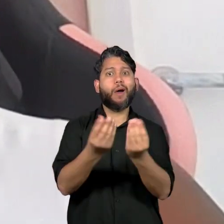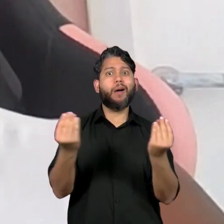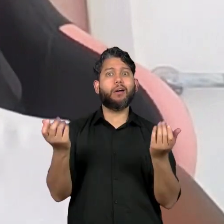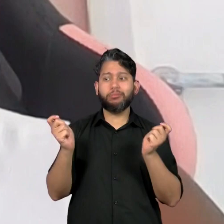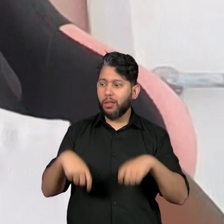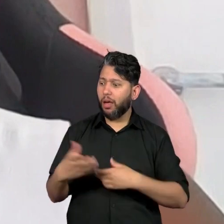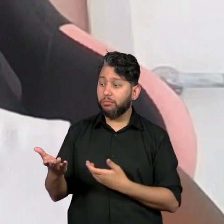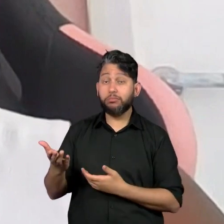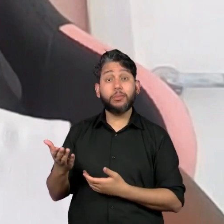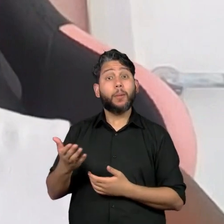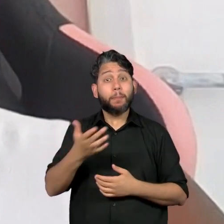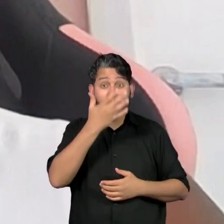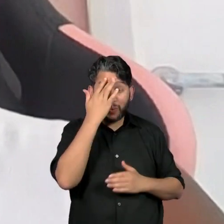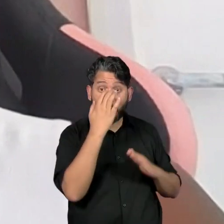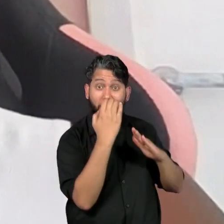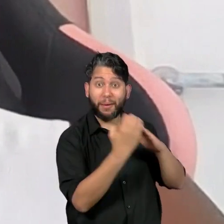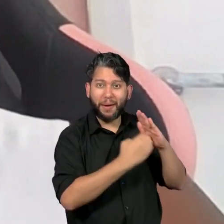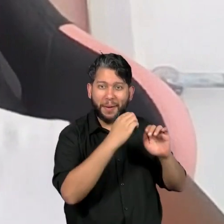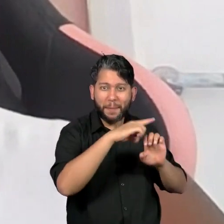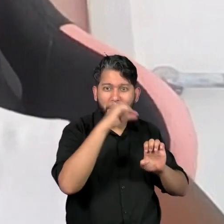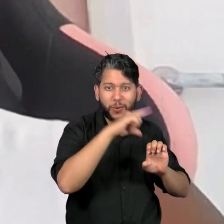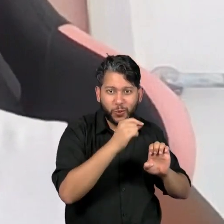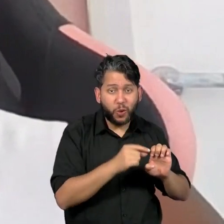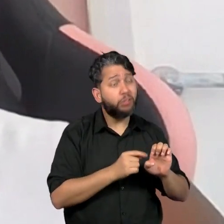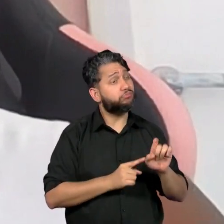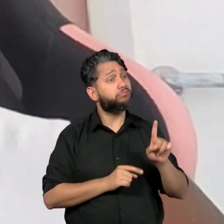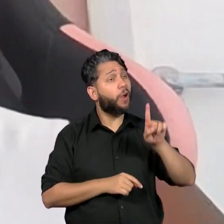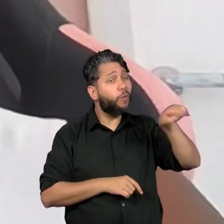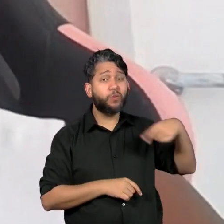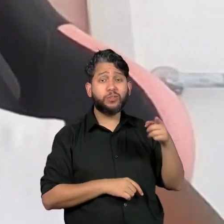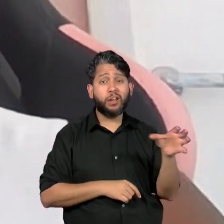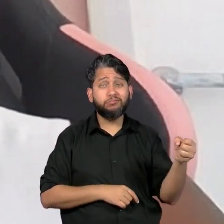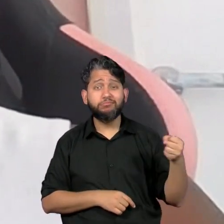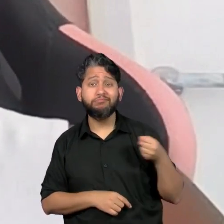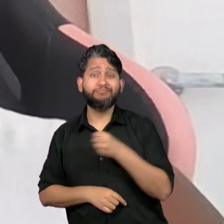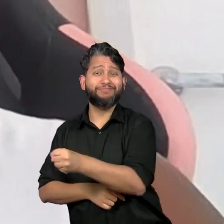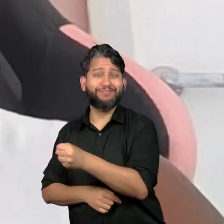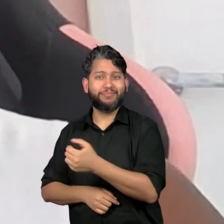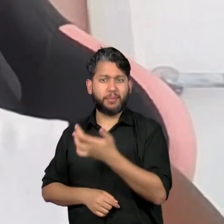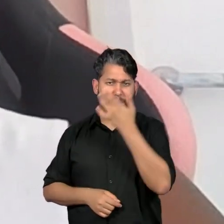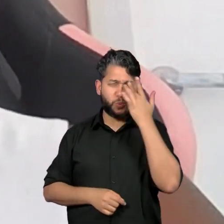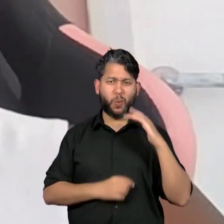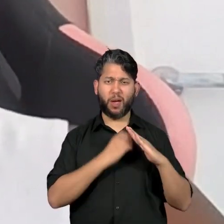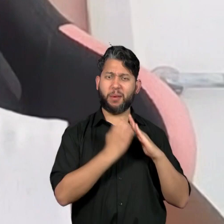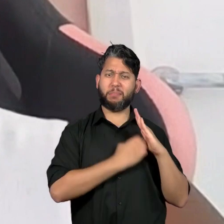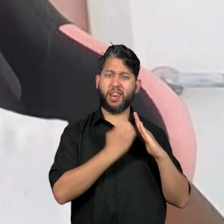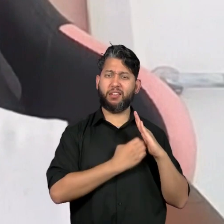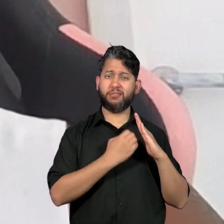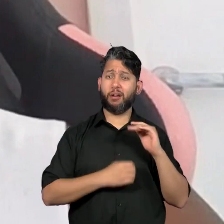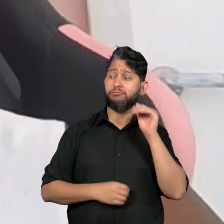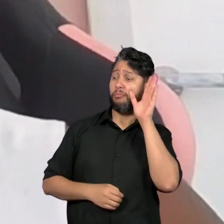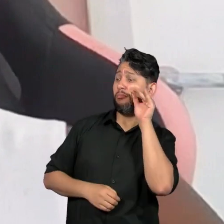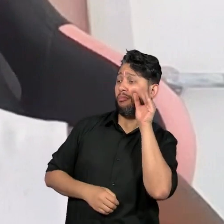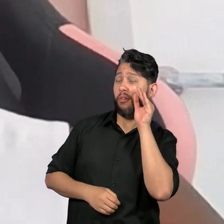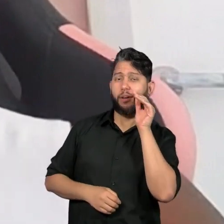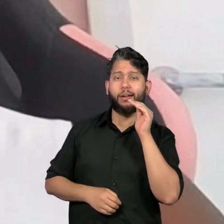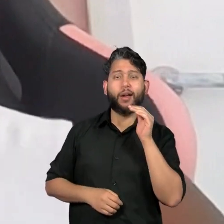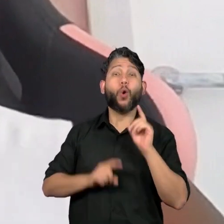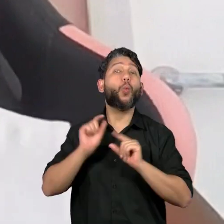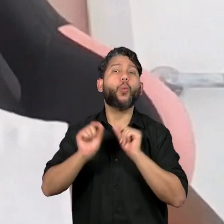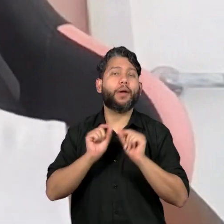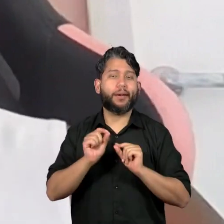levar empreendedores para o Vale do Silício para ter essa imersão. Nós sabemos que todos os grandes empresários do Brasil, quando querem saber sobre tecnologia, vão